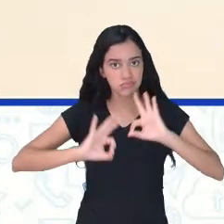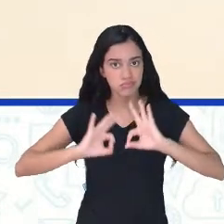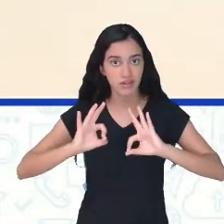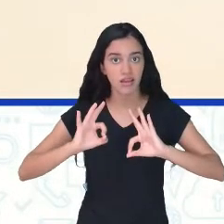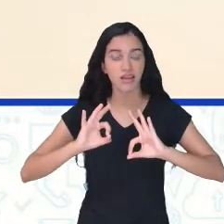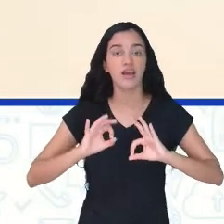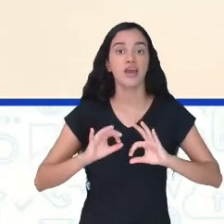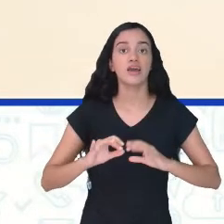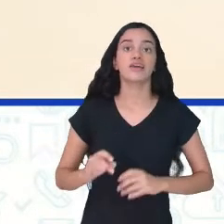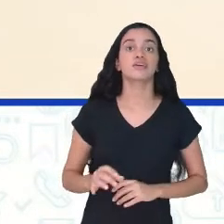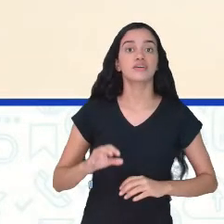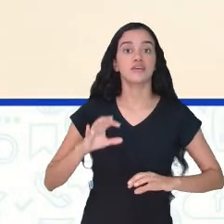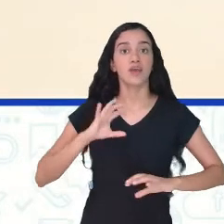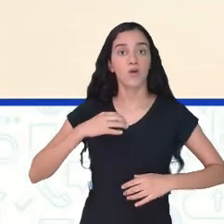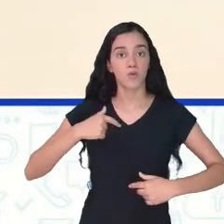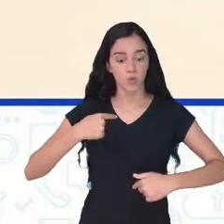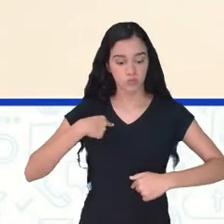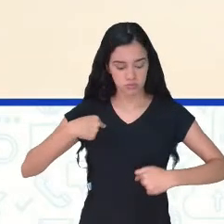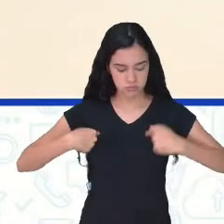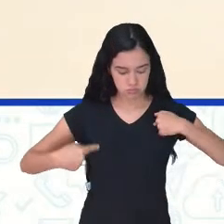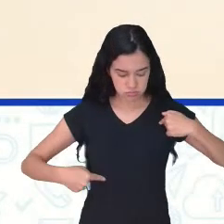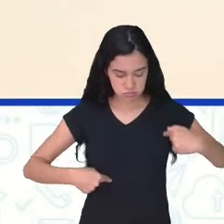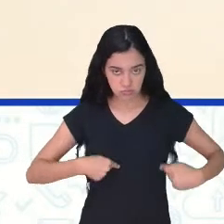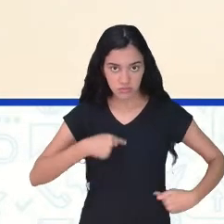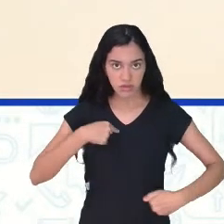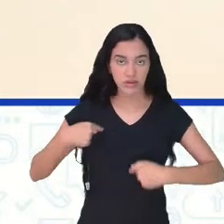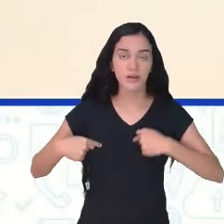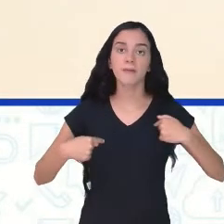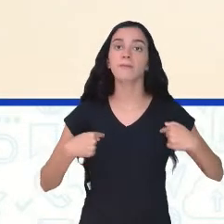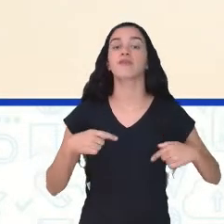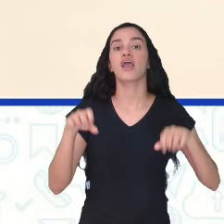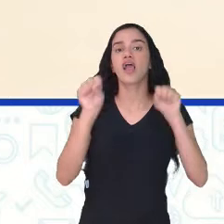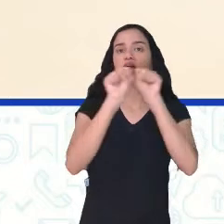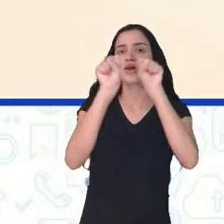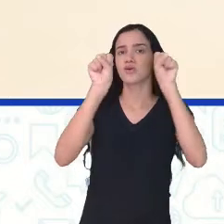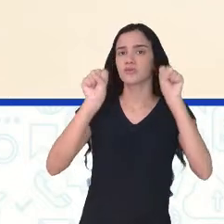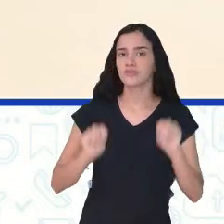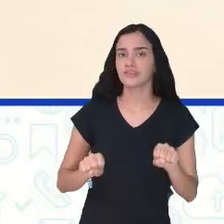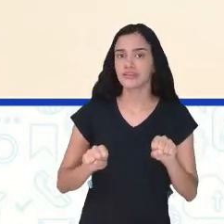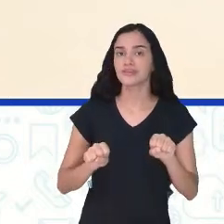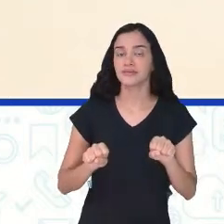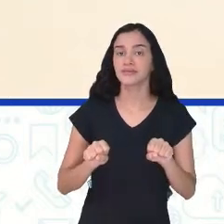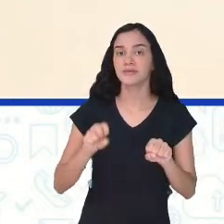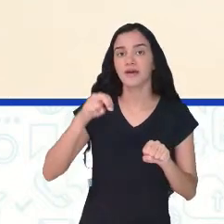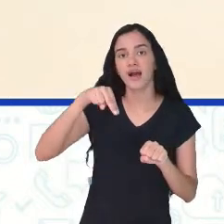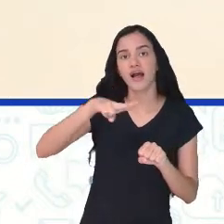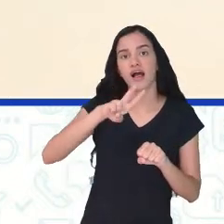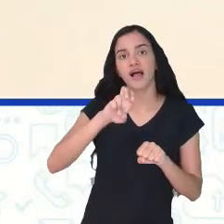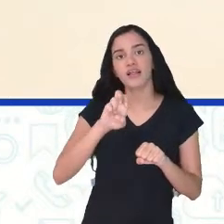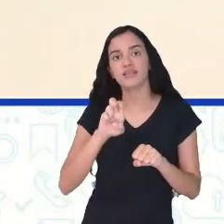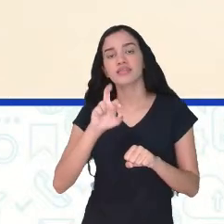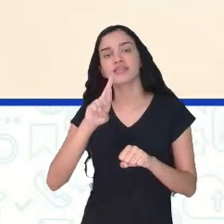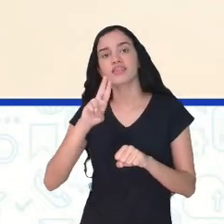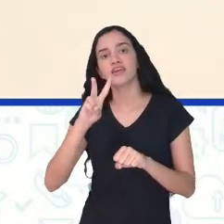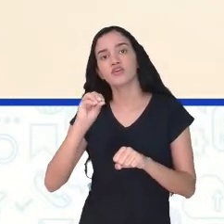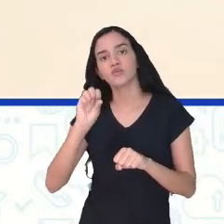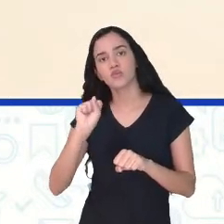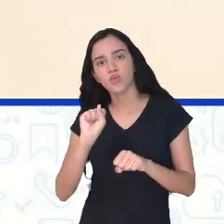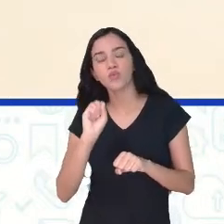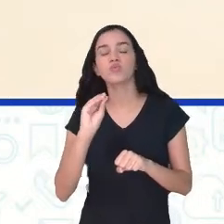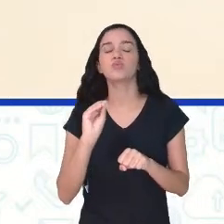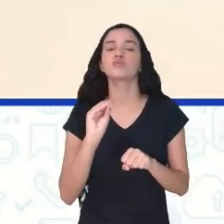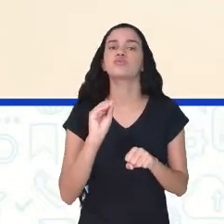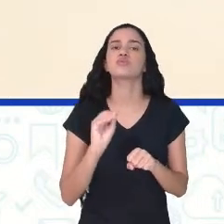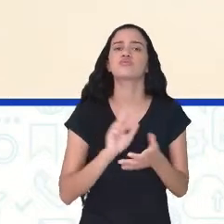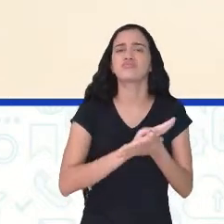órgãos, né? E nessa questão que eu estou mostrando aí a vocês, é um sistema nervoso, e aí a questão do sistema nervoso e